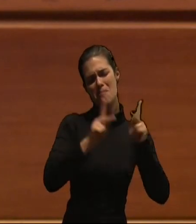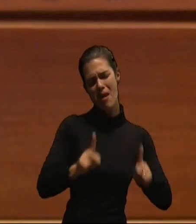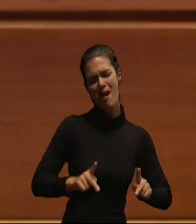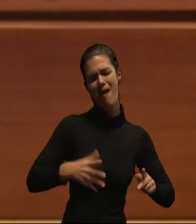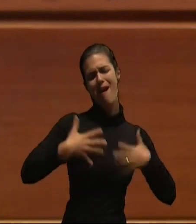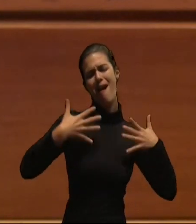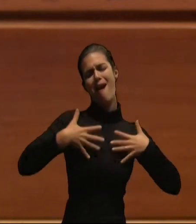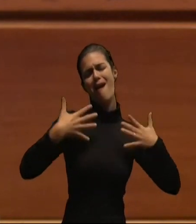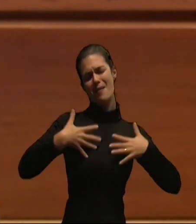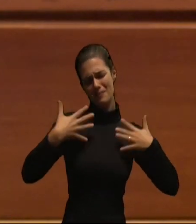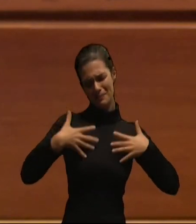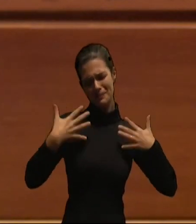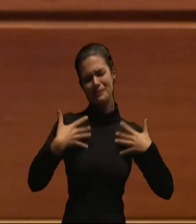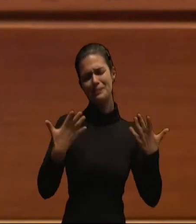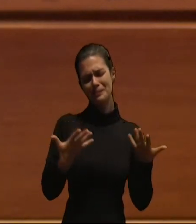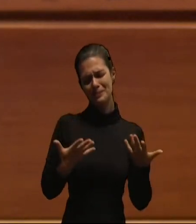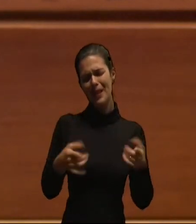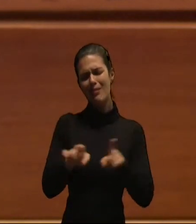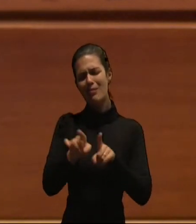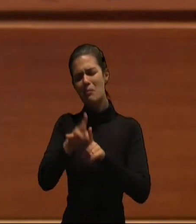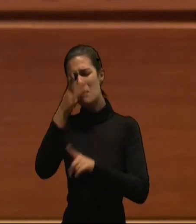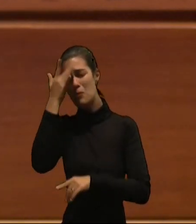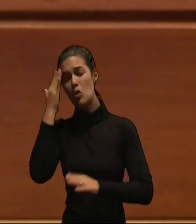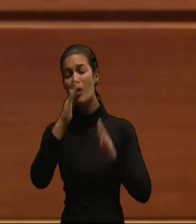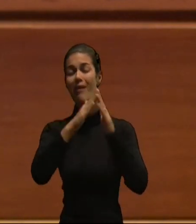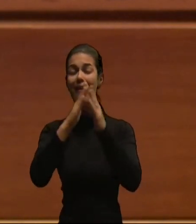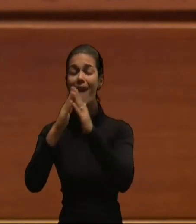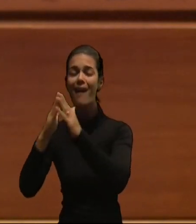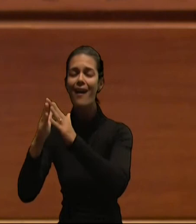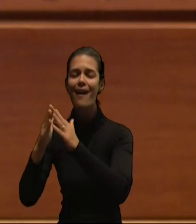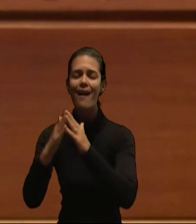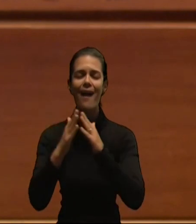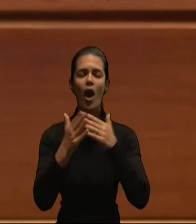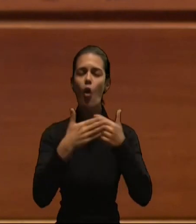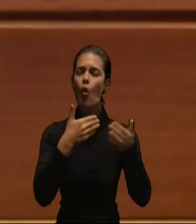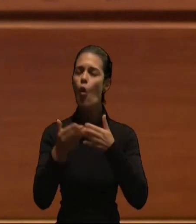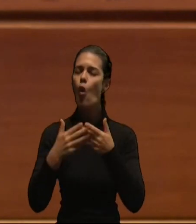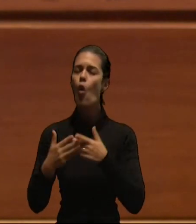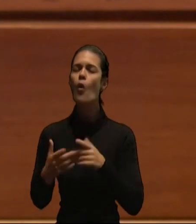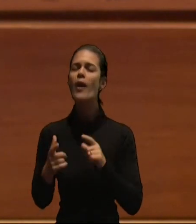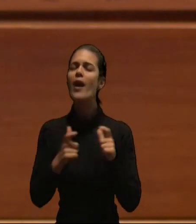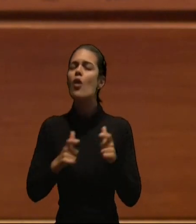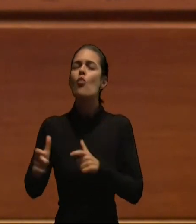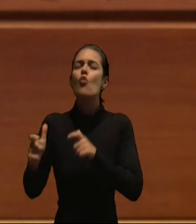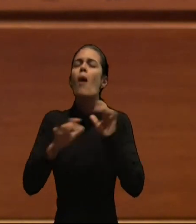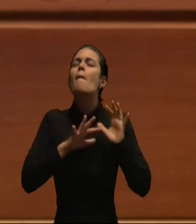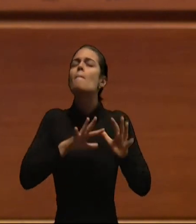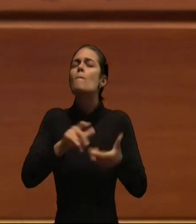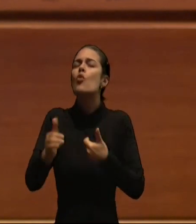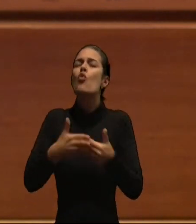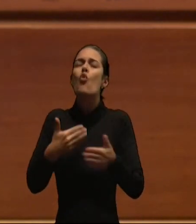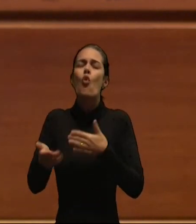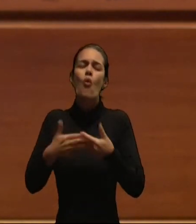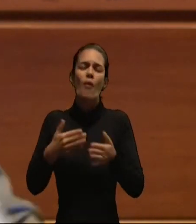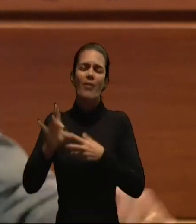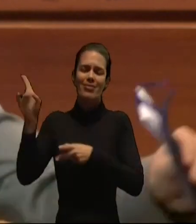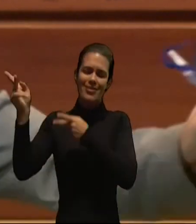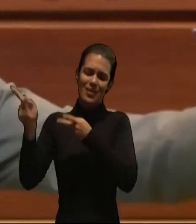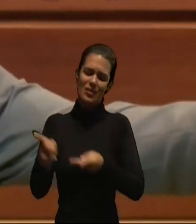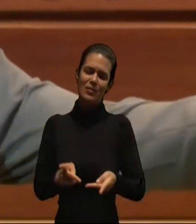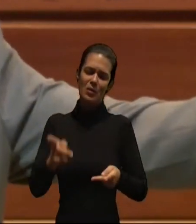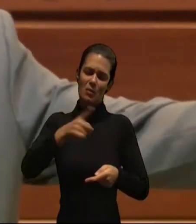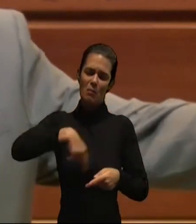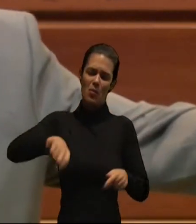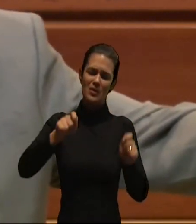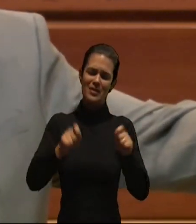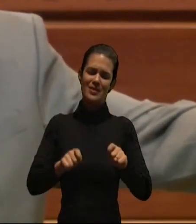com todos aqueles que estão conosco, nos acompanhando, ó Deus, em qualquer lugar deste planeta, Senhor. Muito obrigado, e que o amor de